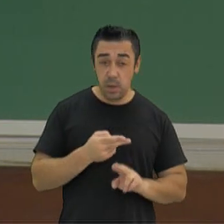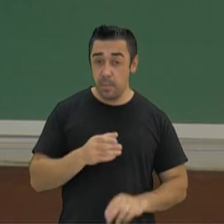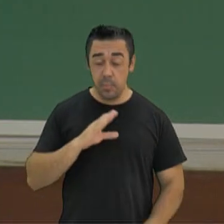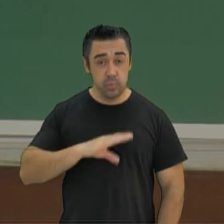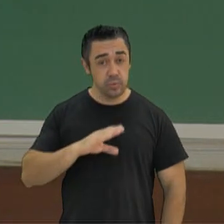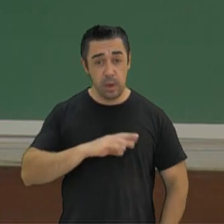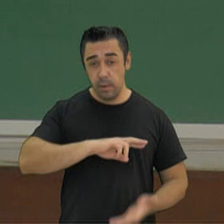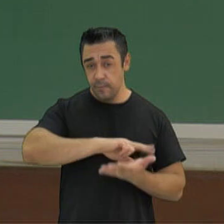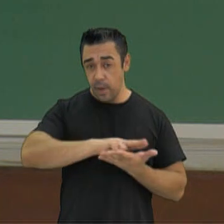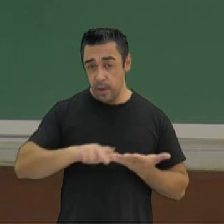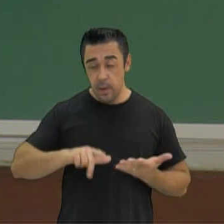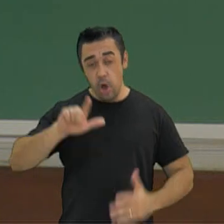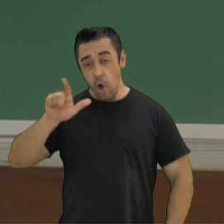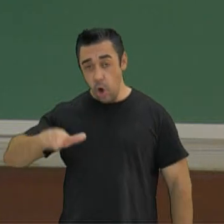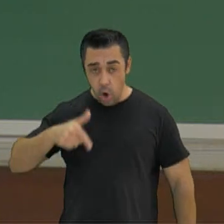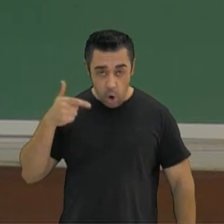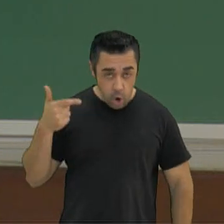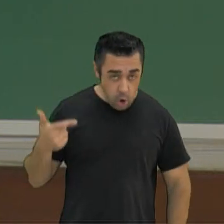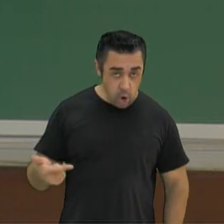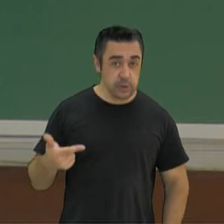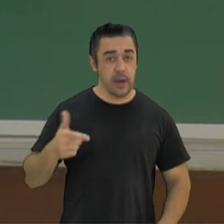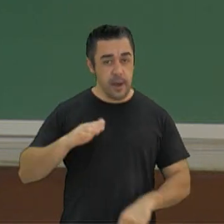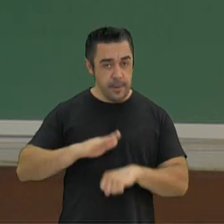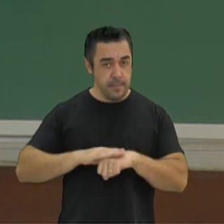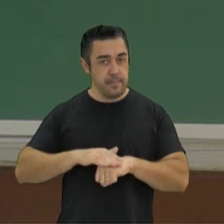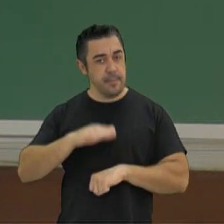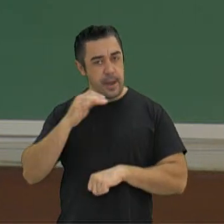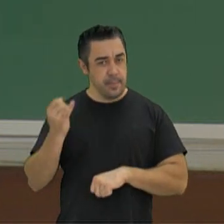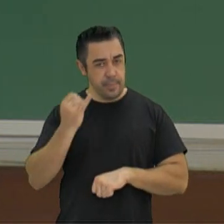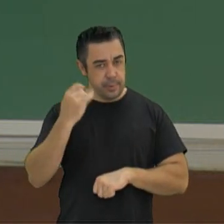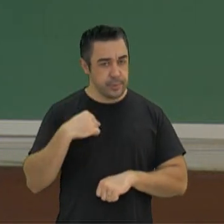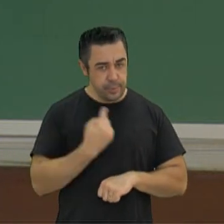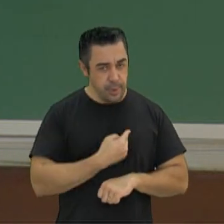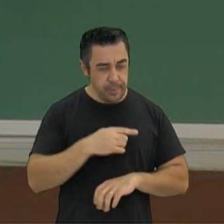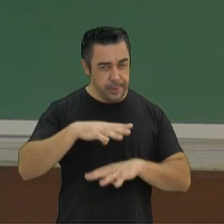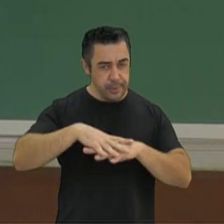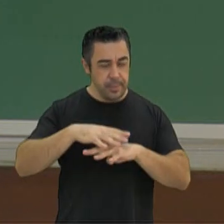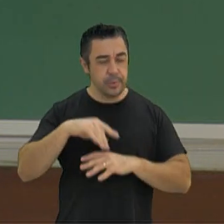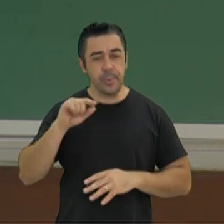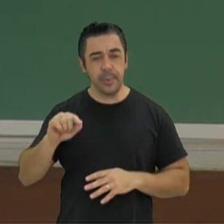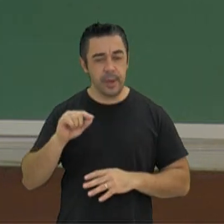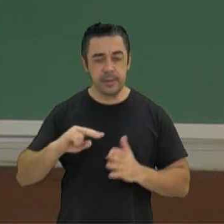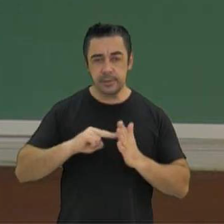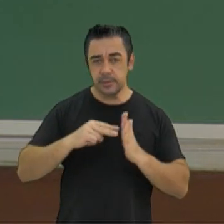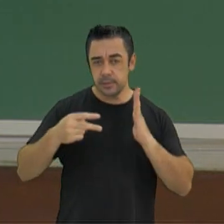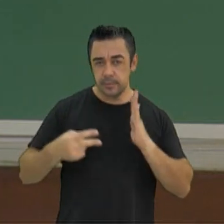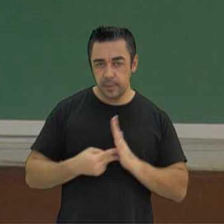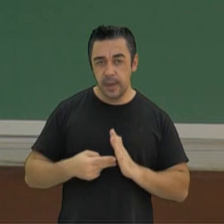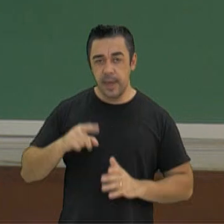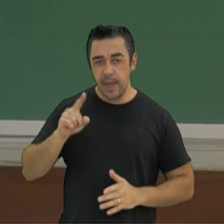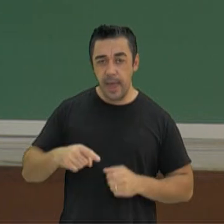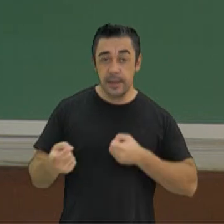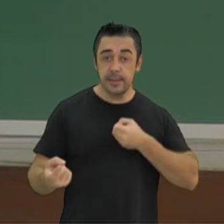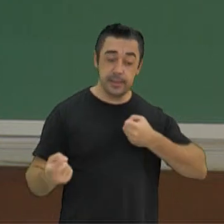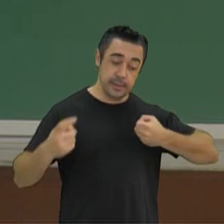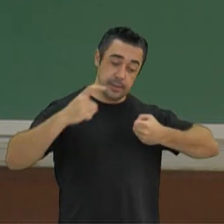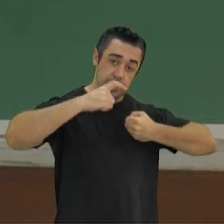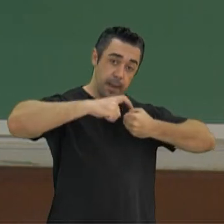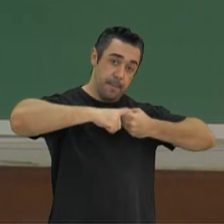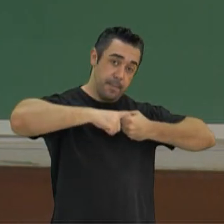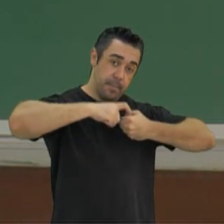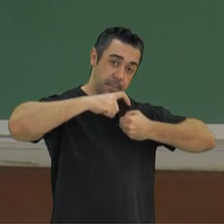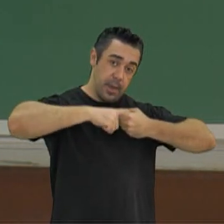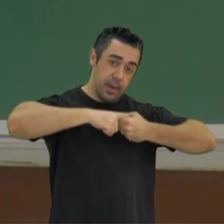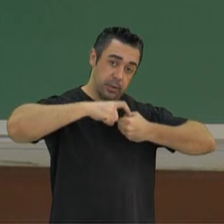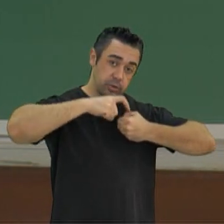coisas. Uma outra definição, que é a mais importante para nós, é o seguinte: ela expressa dependência.